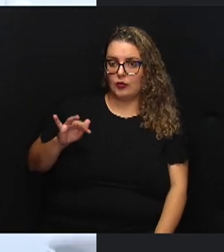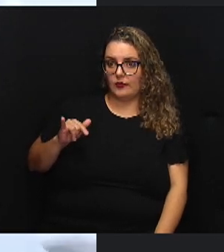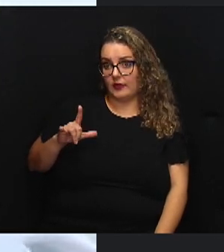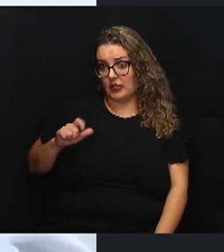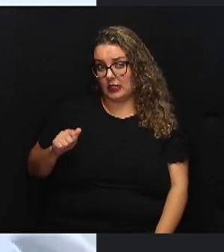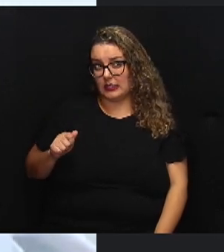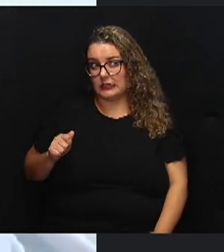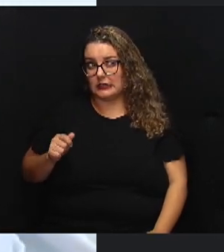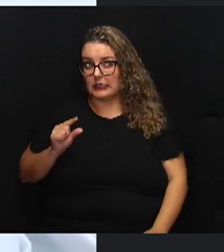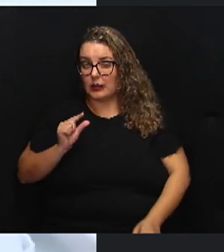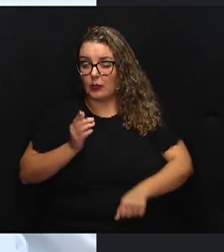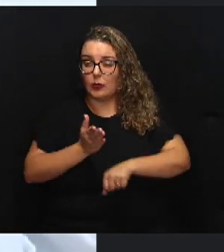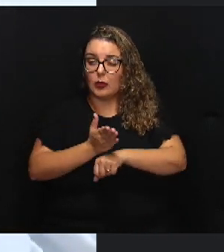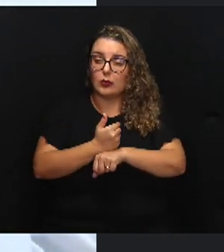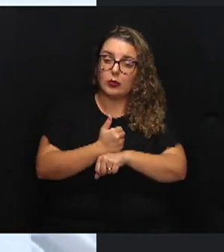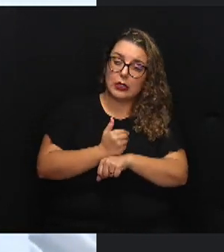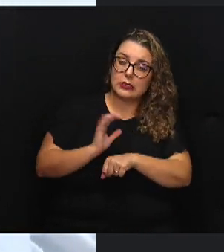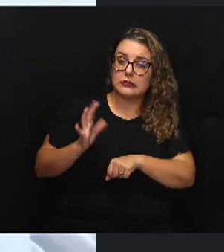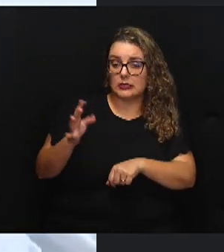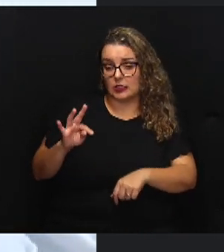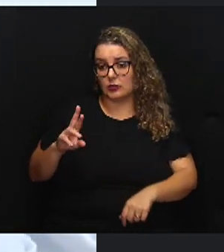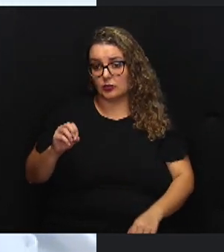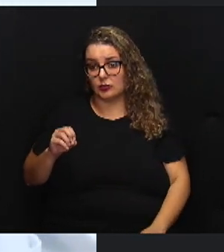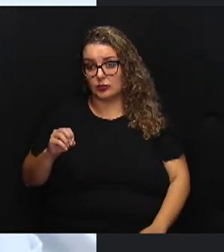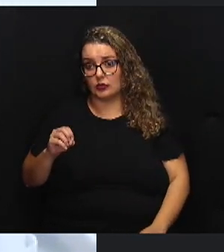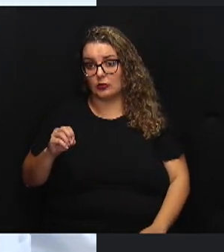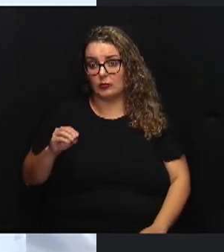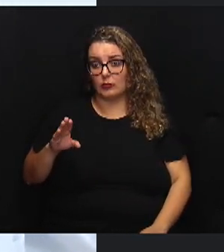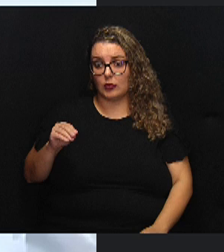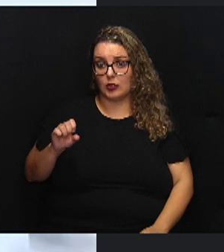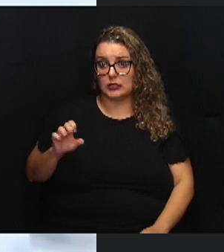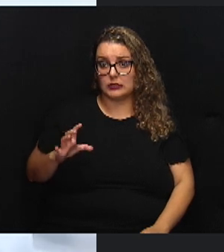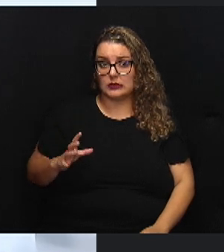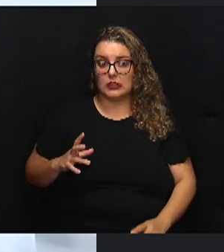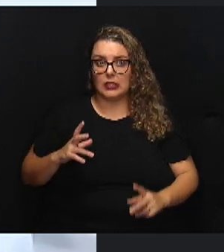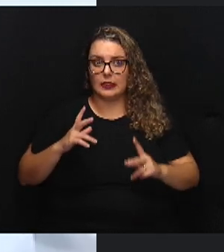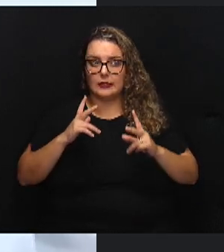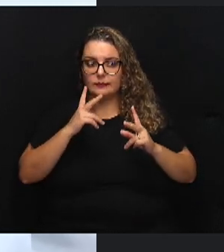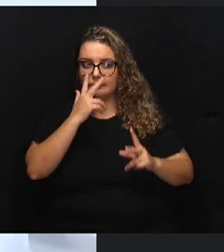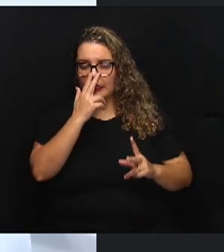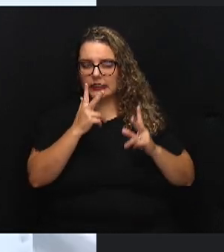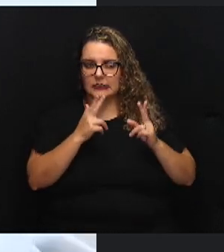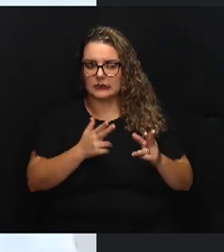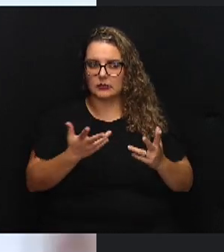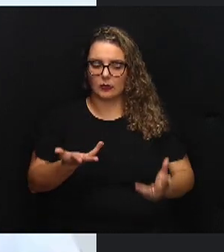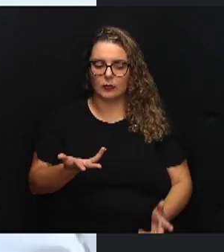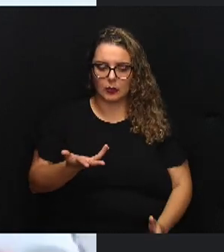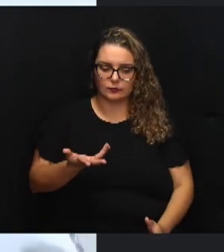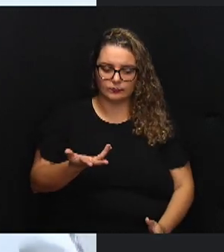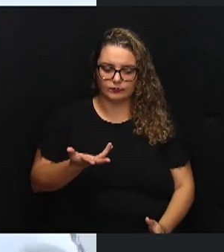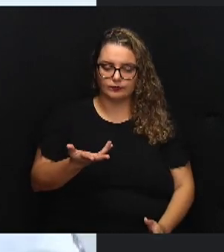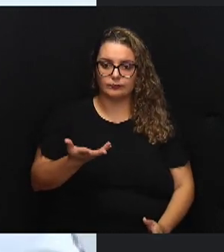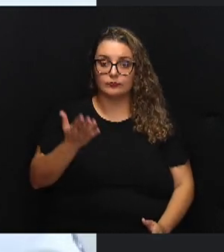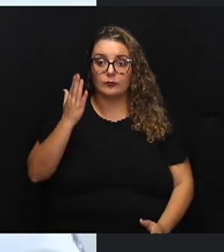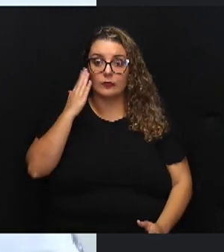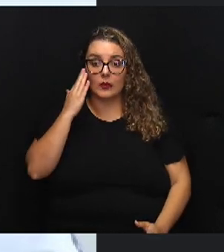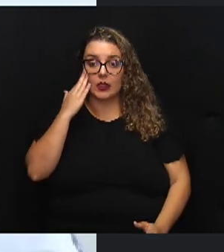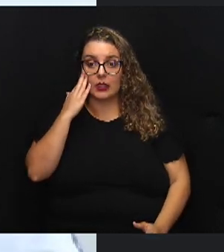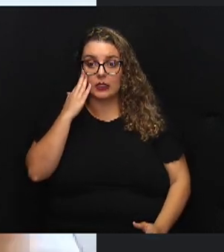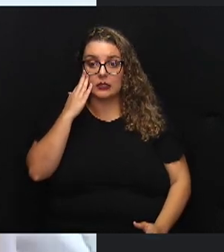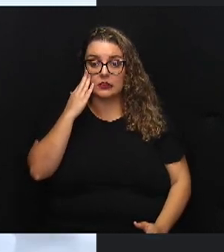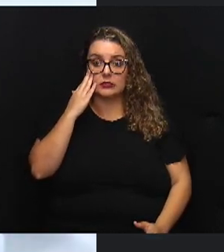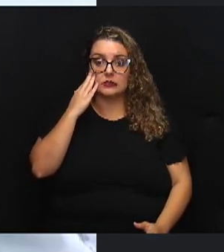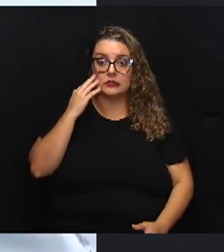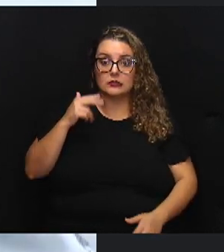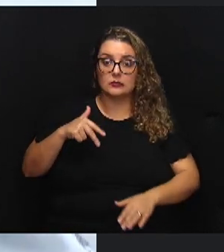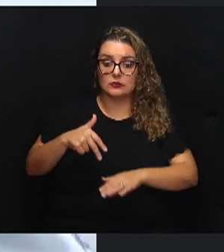subjacente que deixa você pronto, né? Quase como você saber que você está se colocando numa